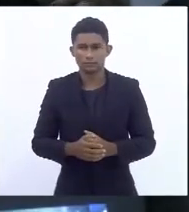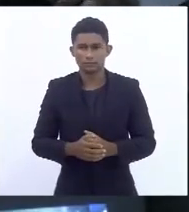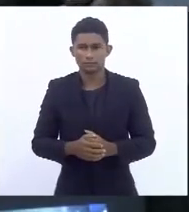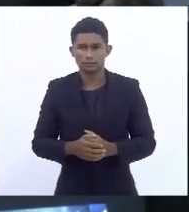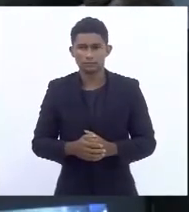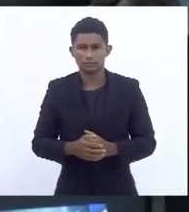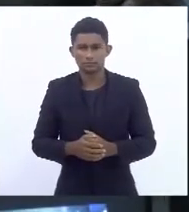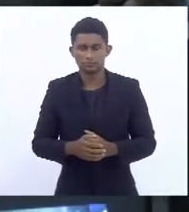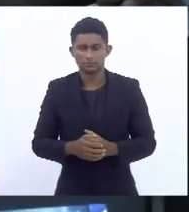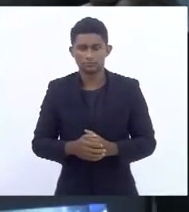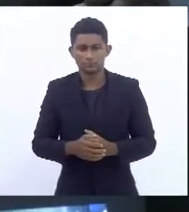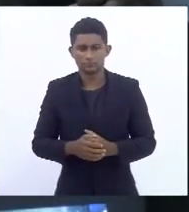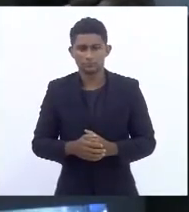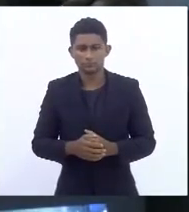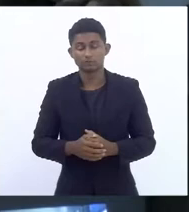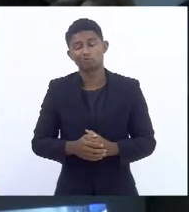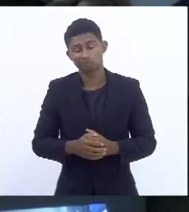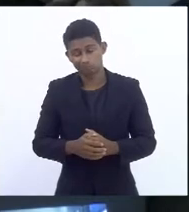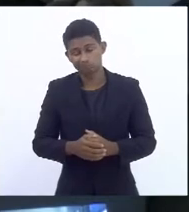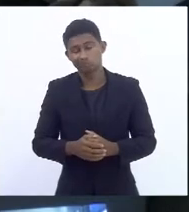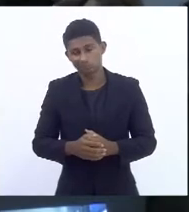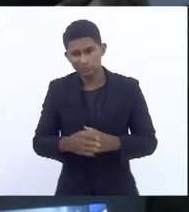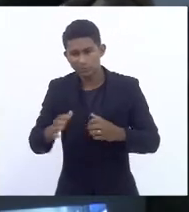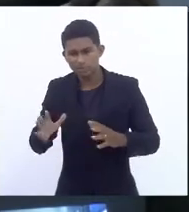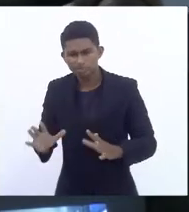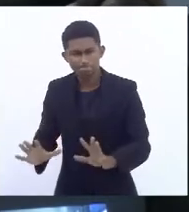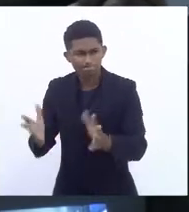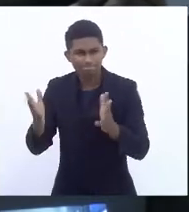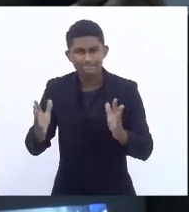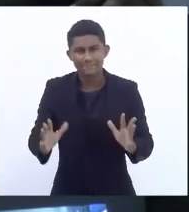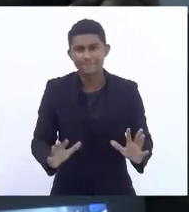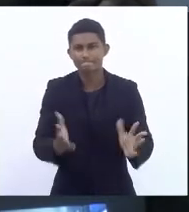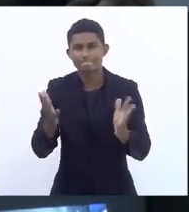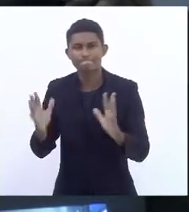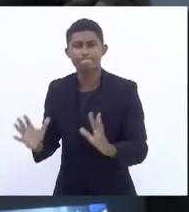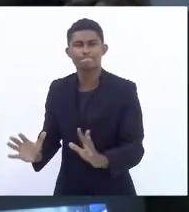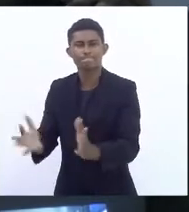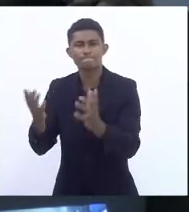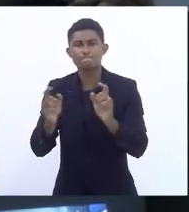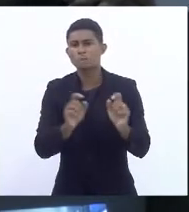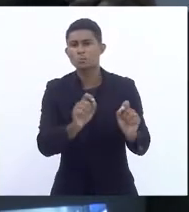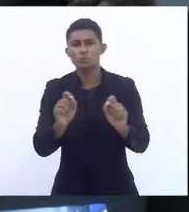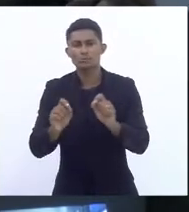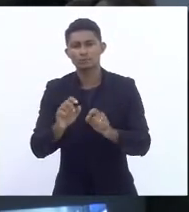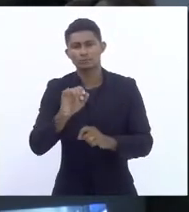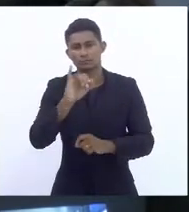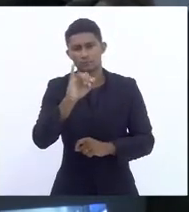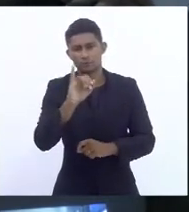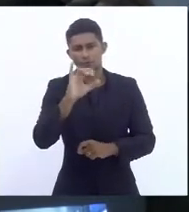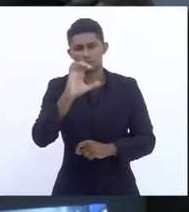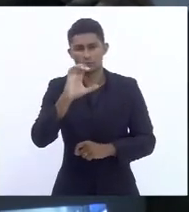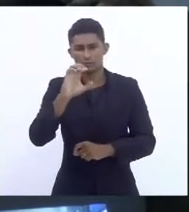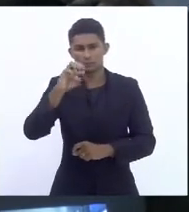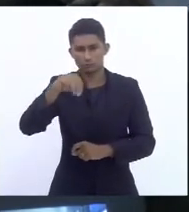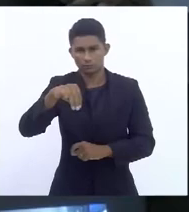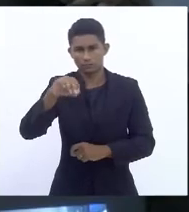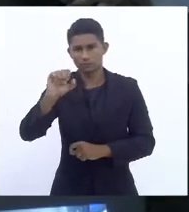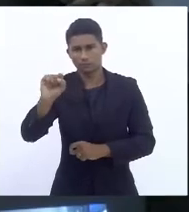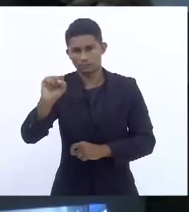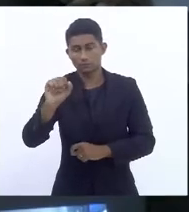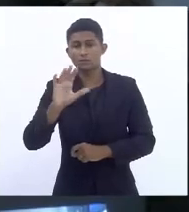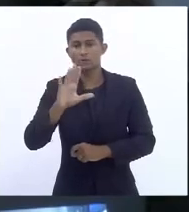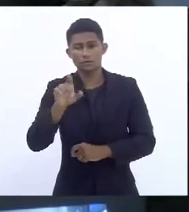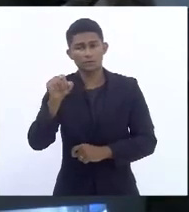tratamentos de incentivo em relação ao ICMS. Mas o convênio fala